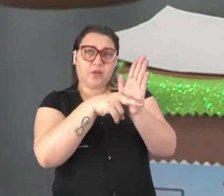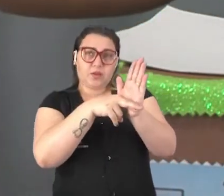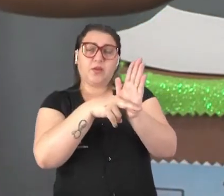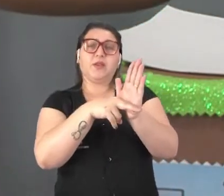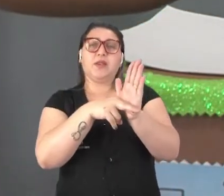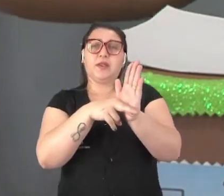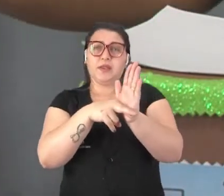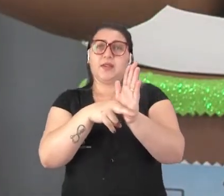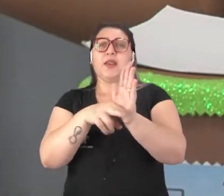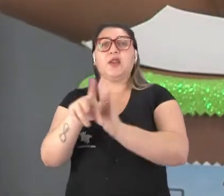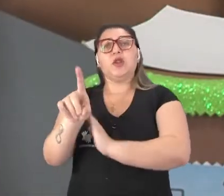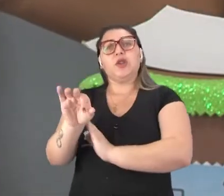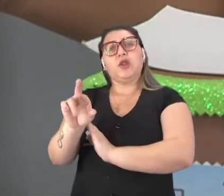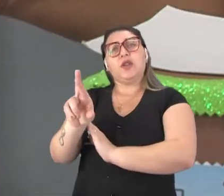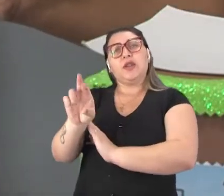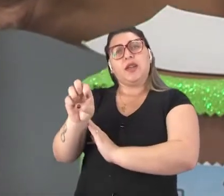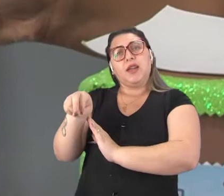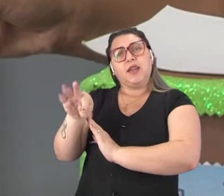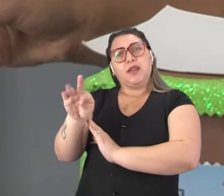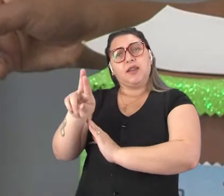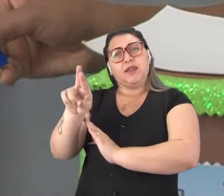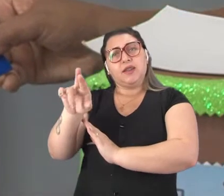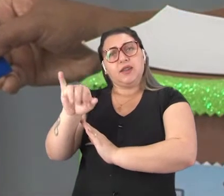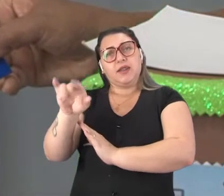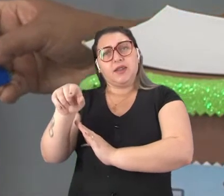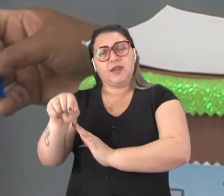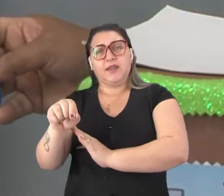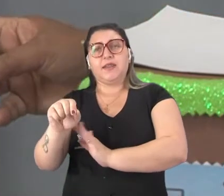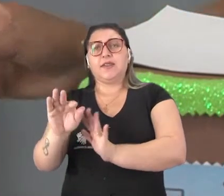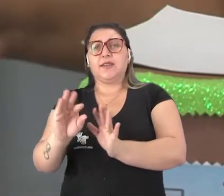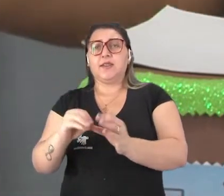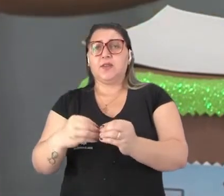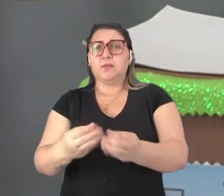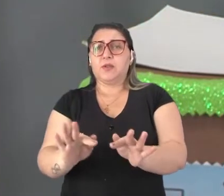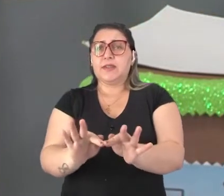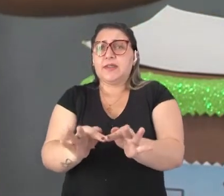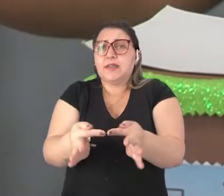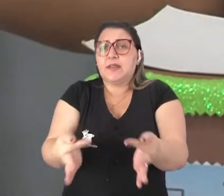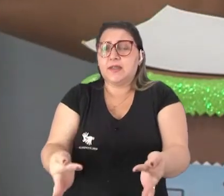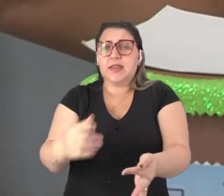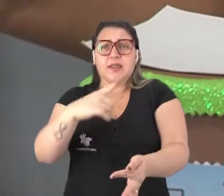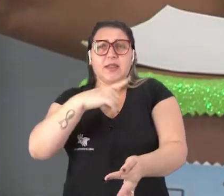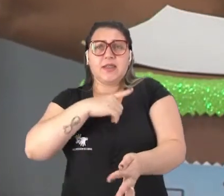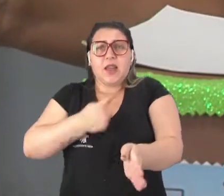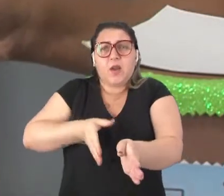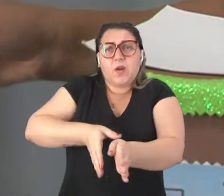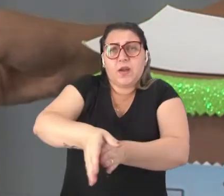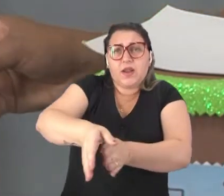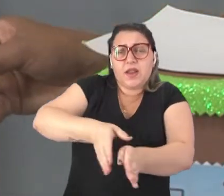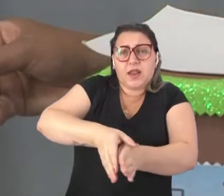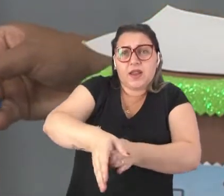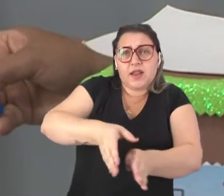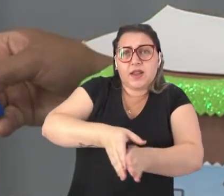e diretrizes colocadas de forma simples, que contém